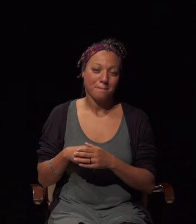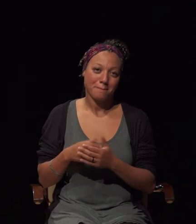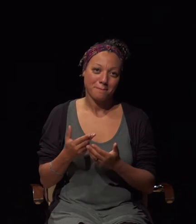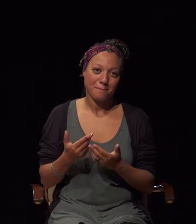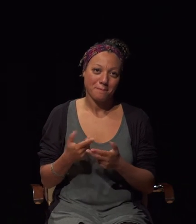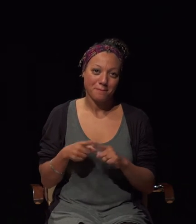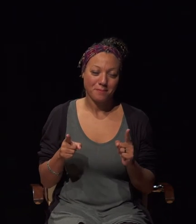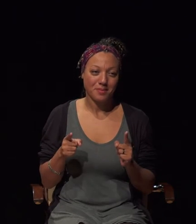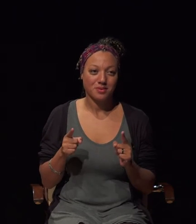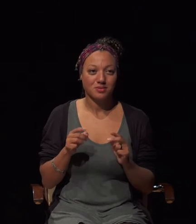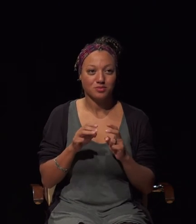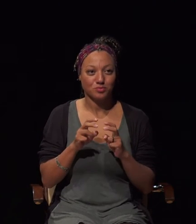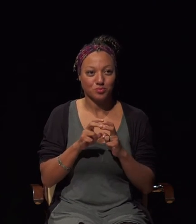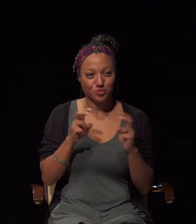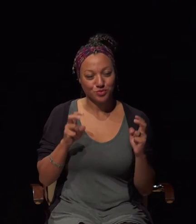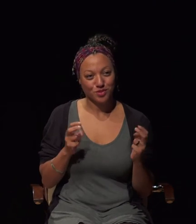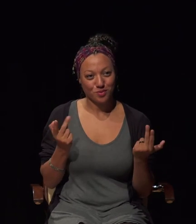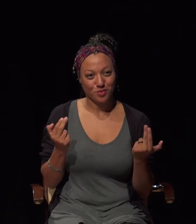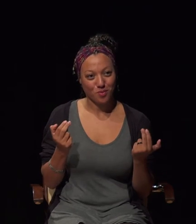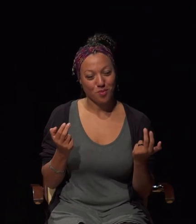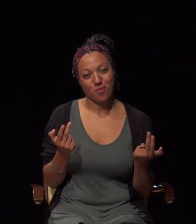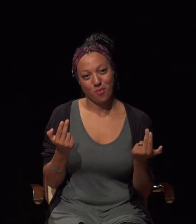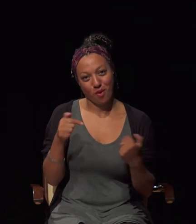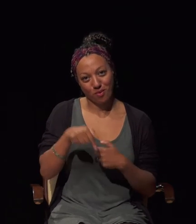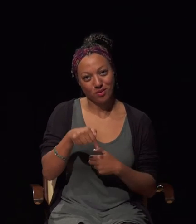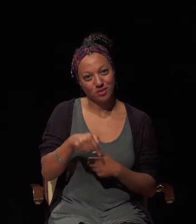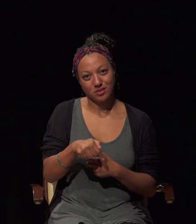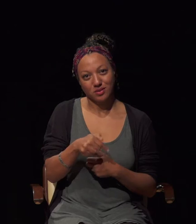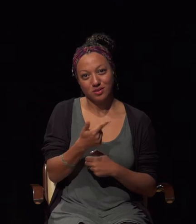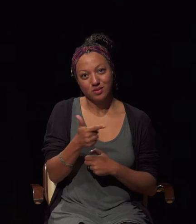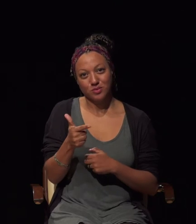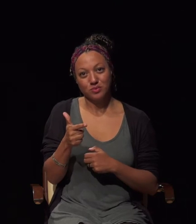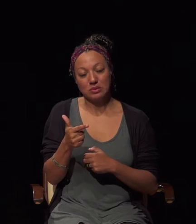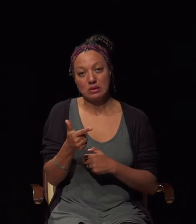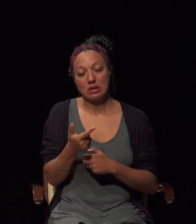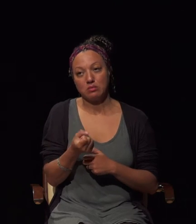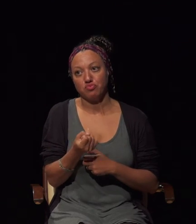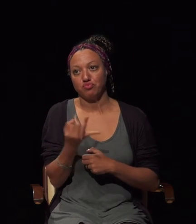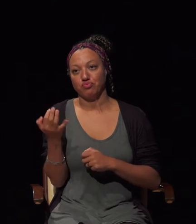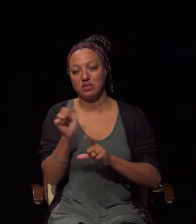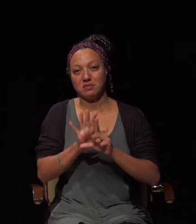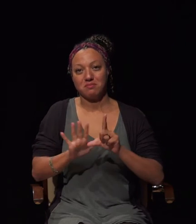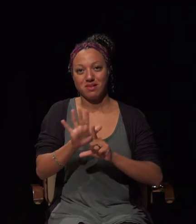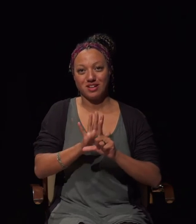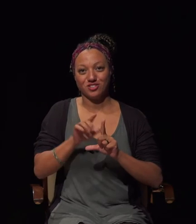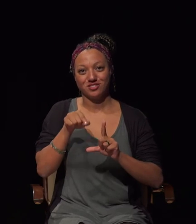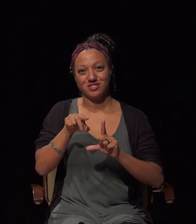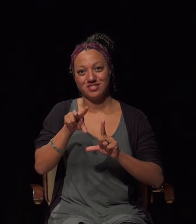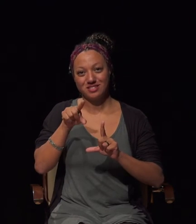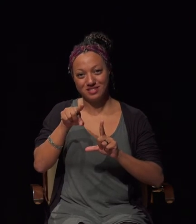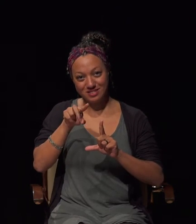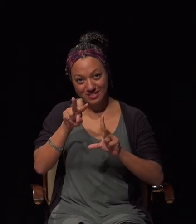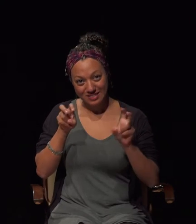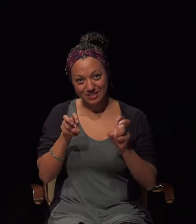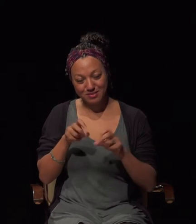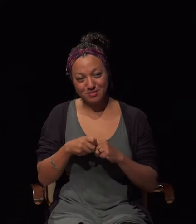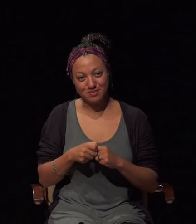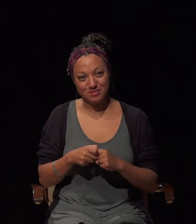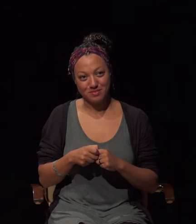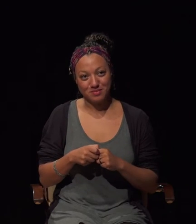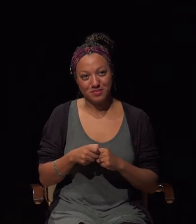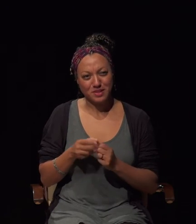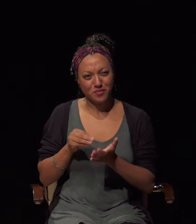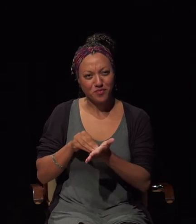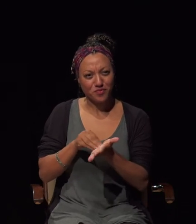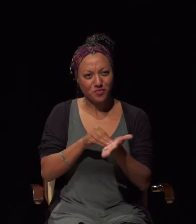Masp não existem muitas imagens sobre o tema Que Nós escolhemos a inexistência Na minha opinião